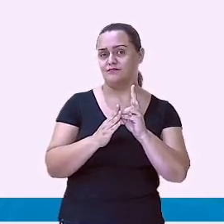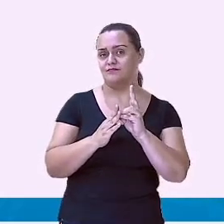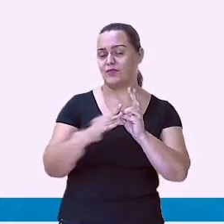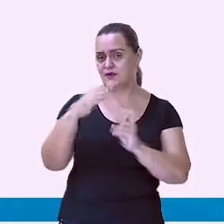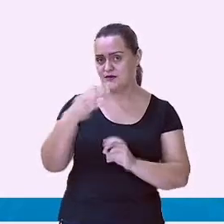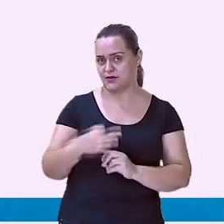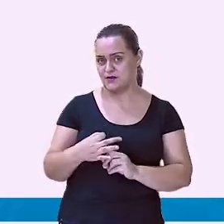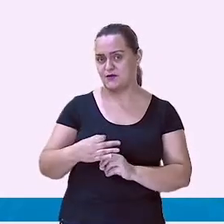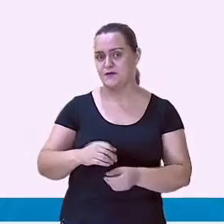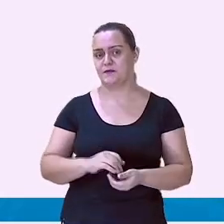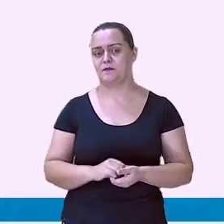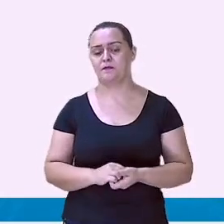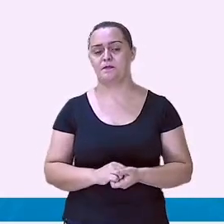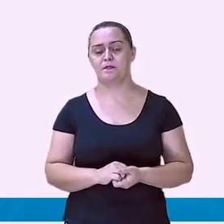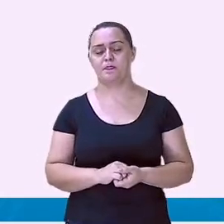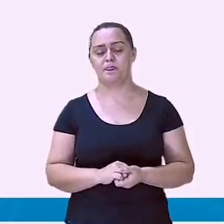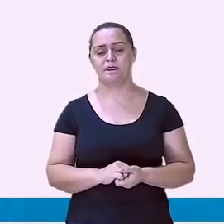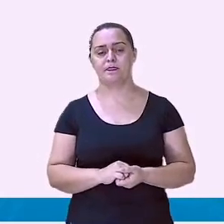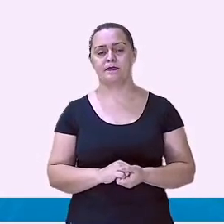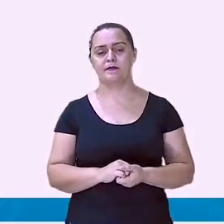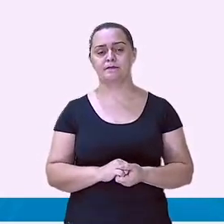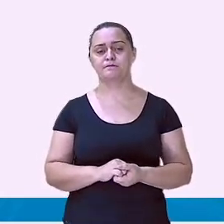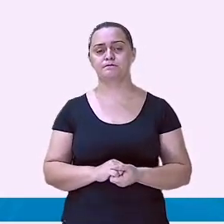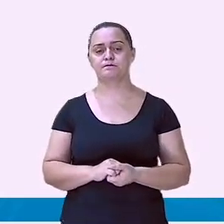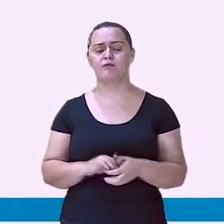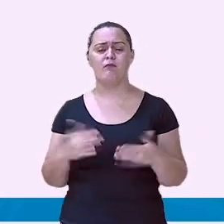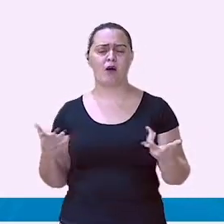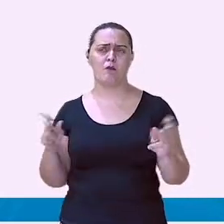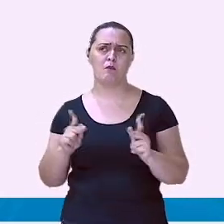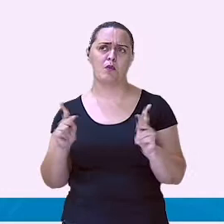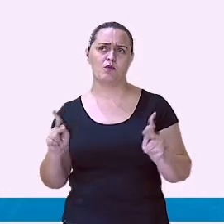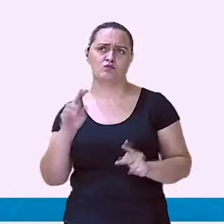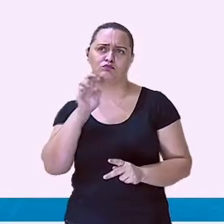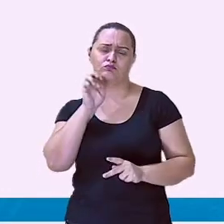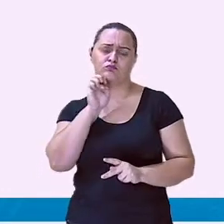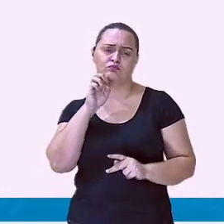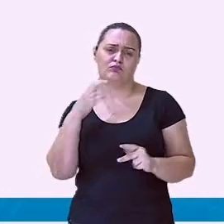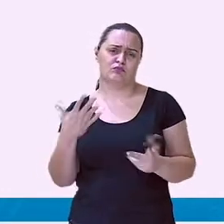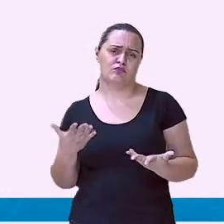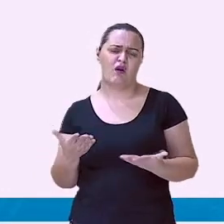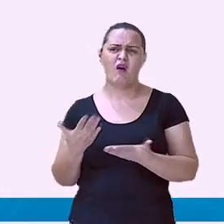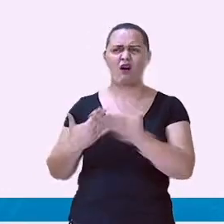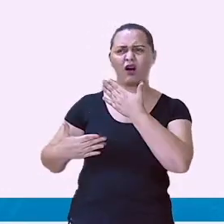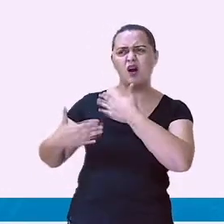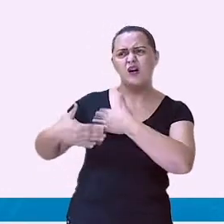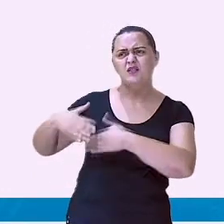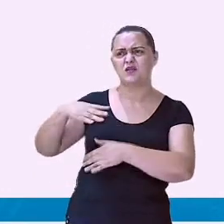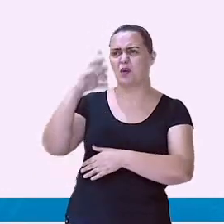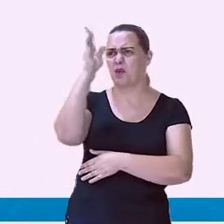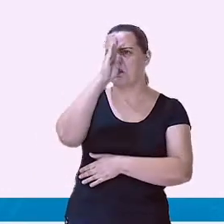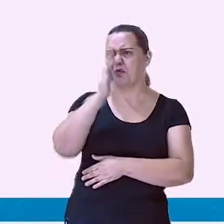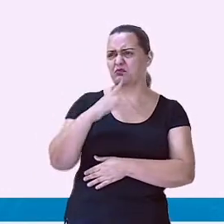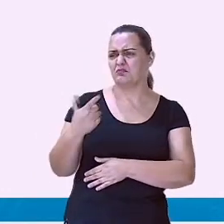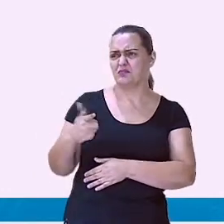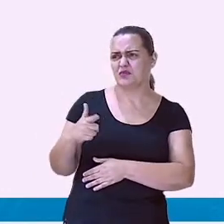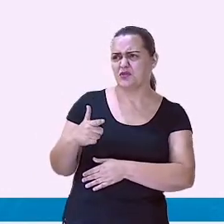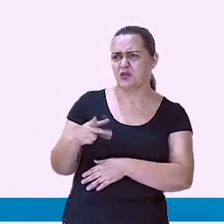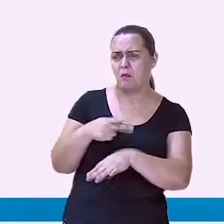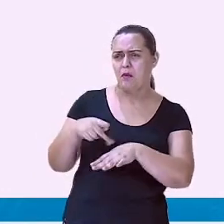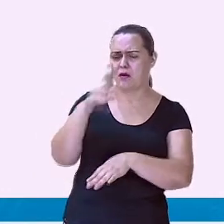Tranquilo? Então, Eliane, então o Brasil não existia? Não. O Brasil passou